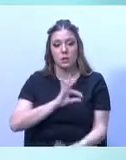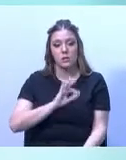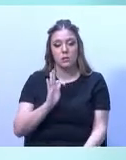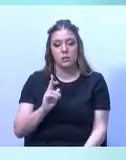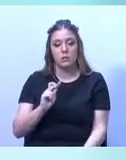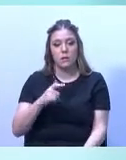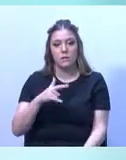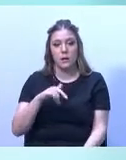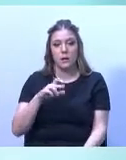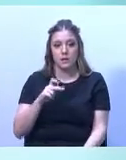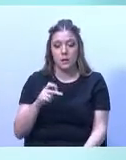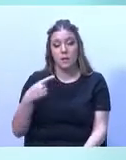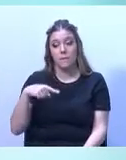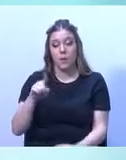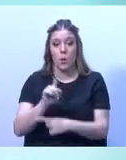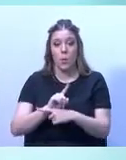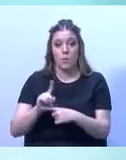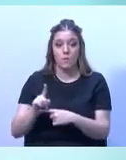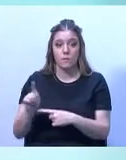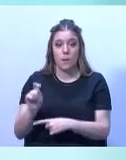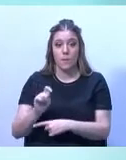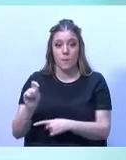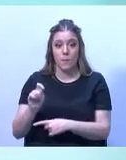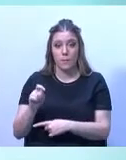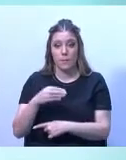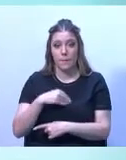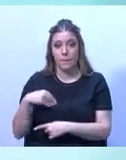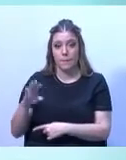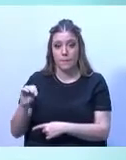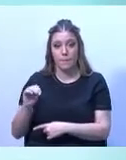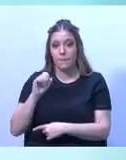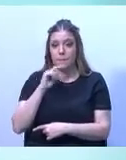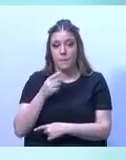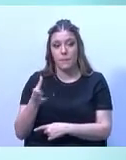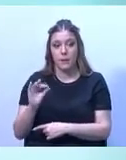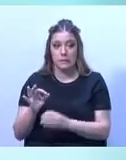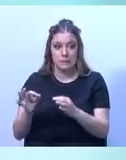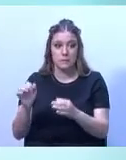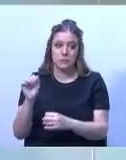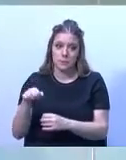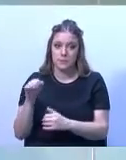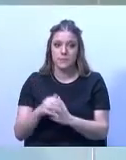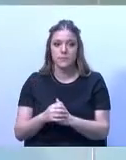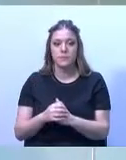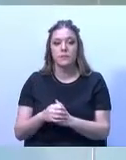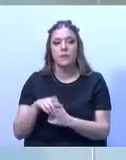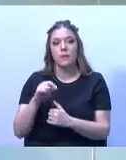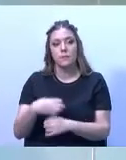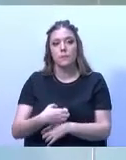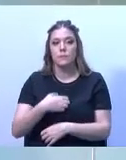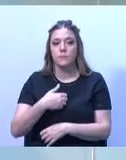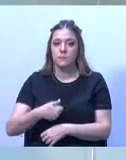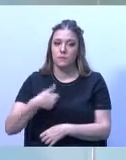vez por mês ao podologista, raspar então o calo, poderia demorar muito mais, não é? Poderia demorar muito mais. Além disso, dava-lhe